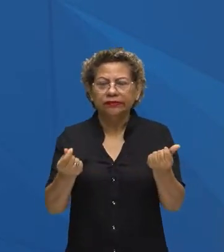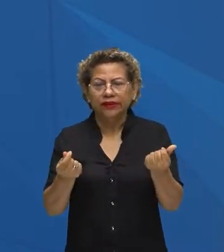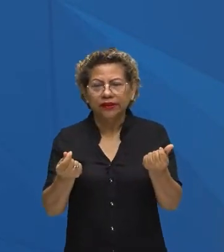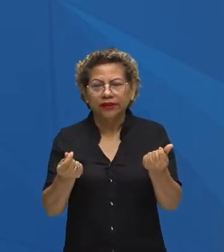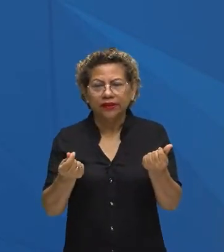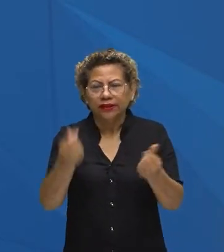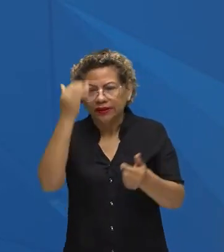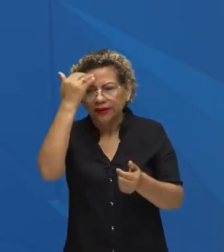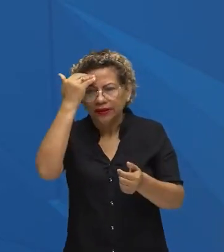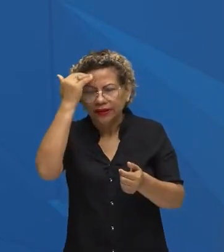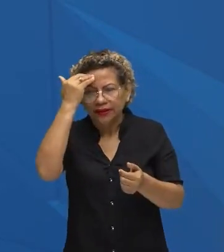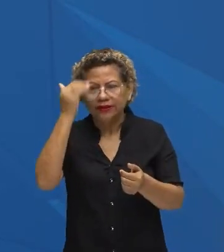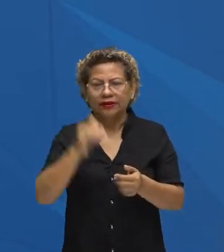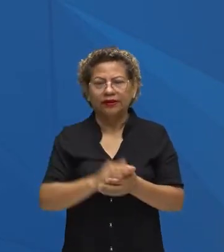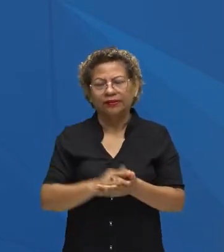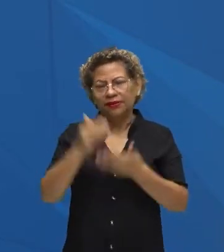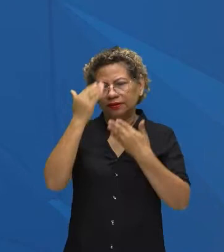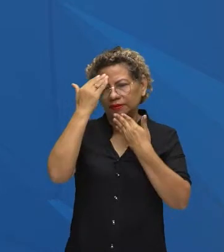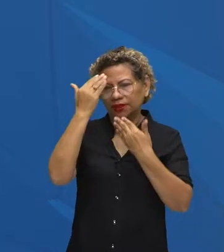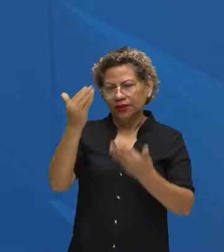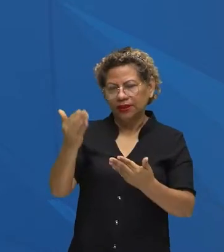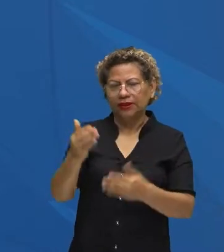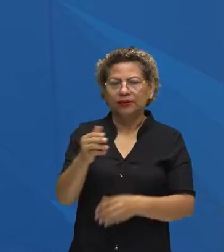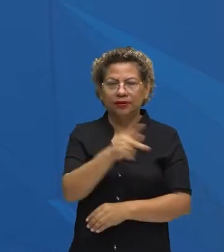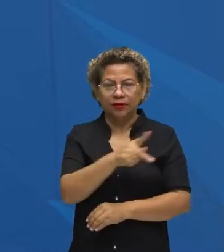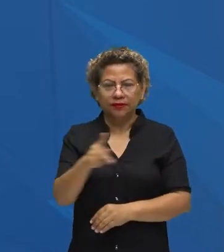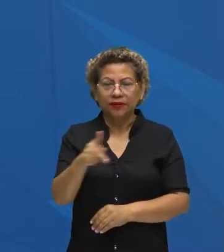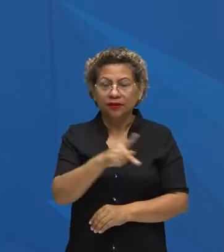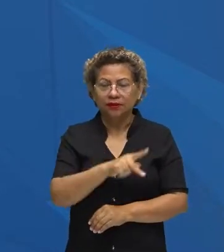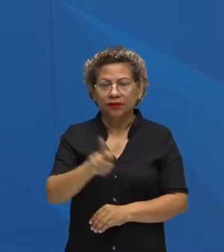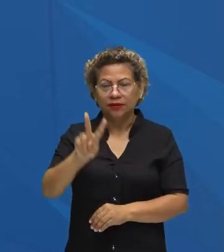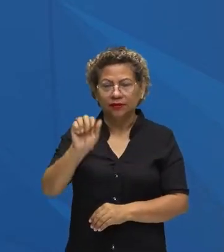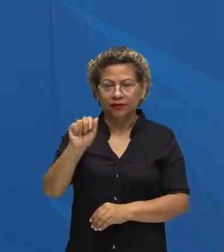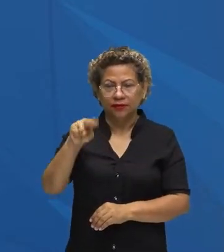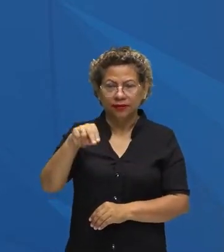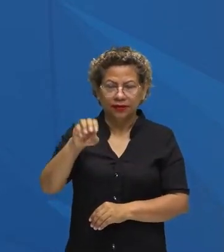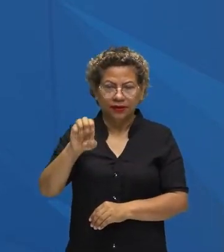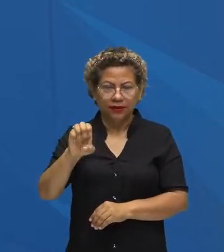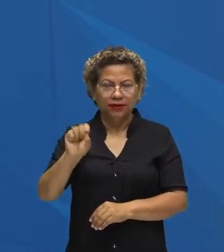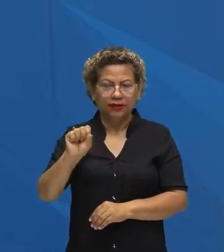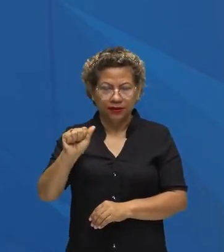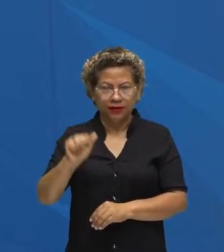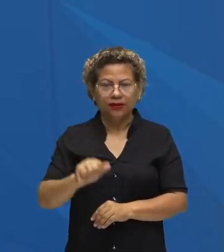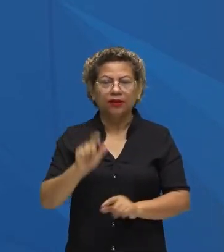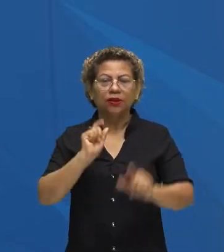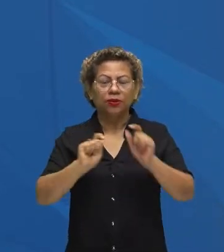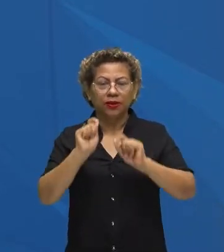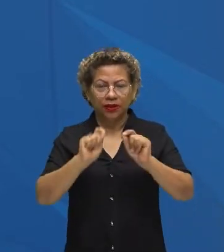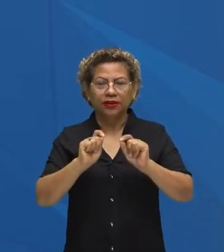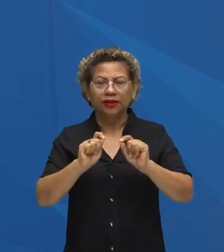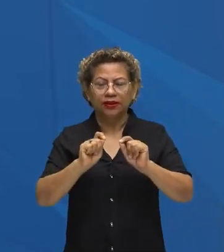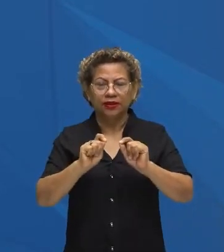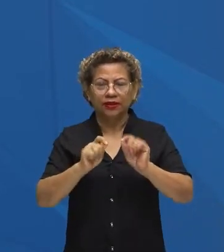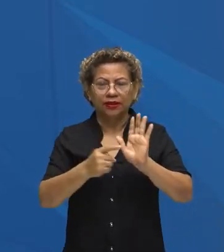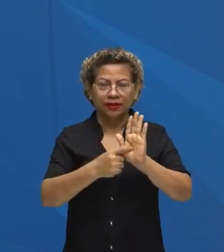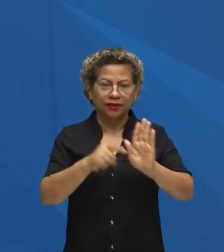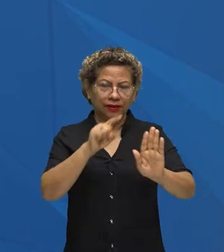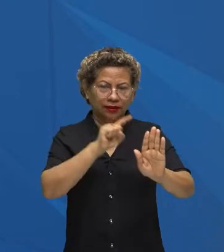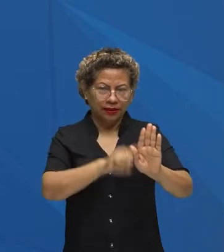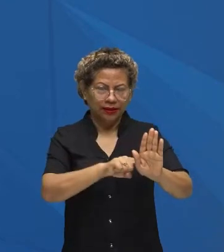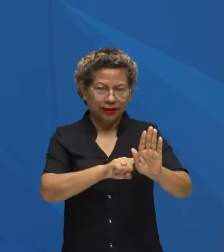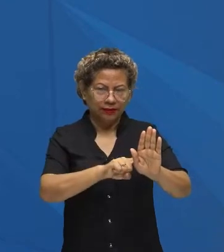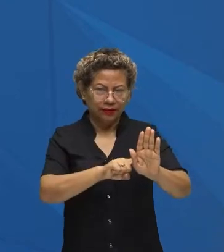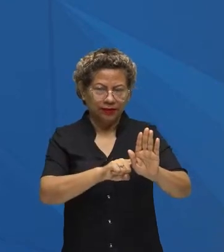não esqueçam, obrigada, professora Vanessa, por participar e explicar para a gente um pouquinho sobre o conceito de metáfora, que com